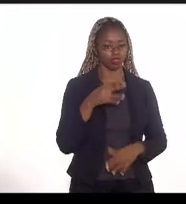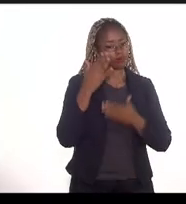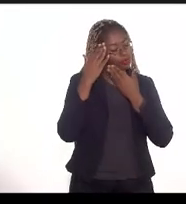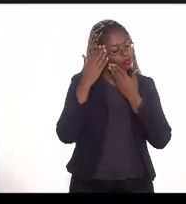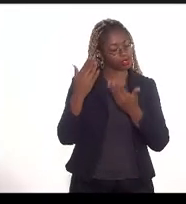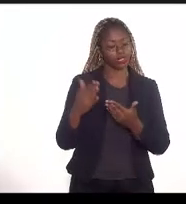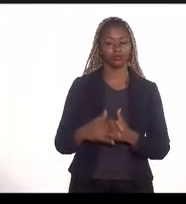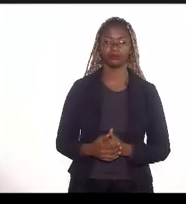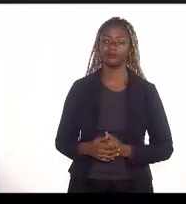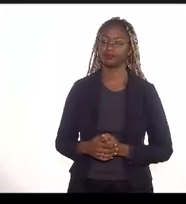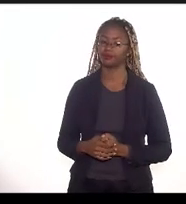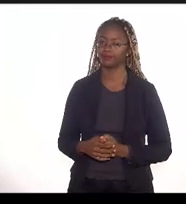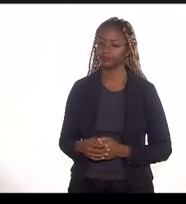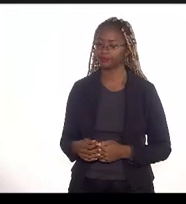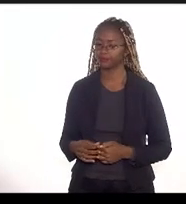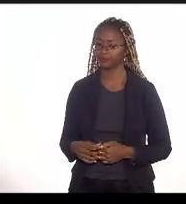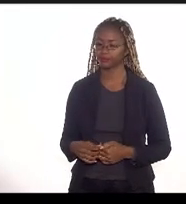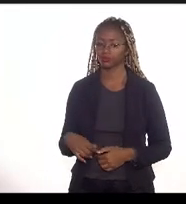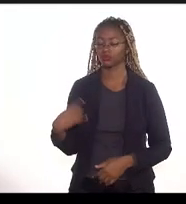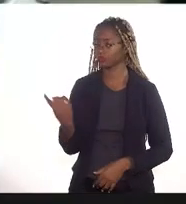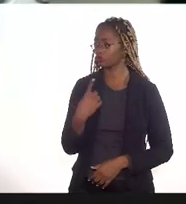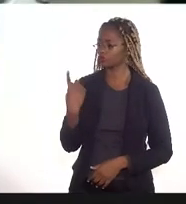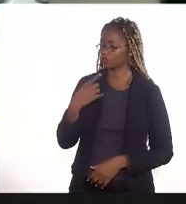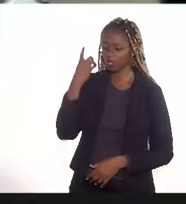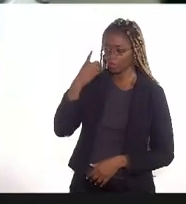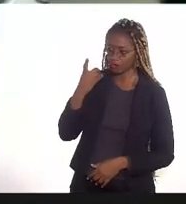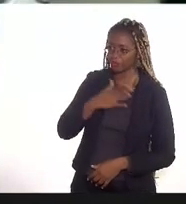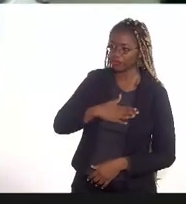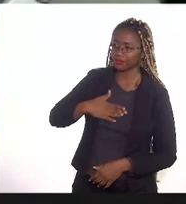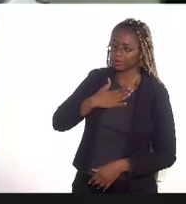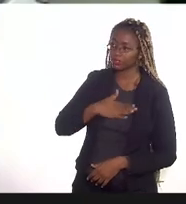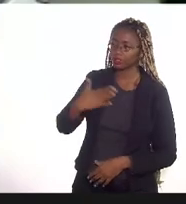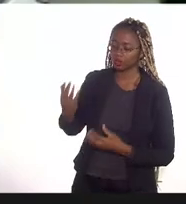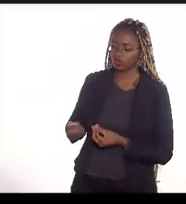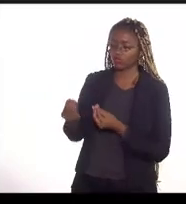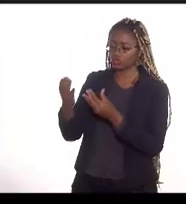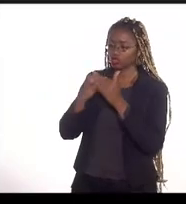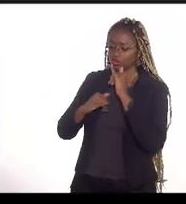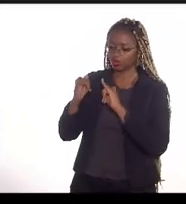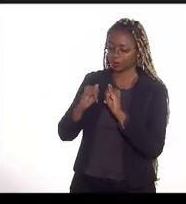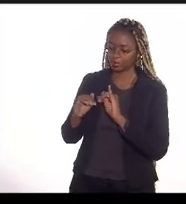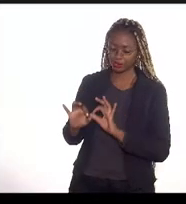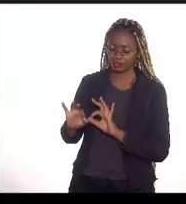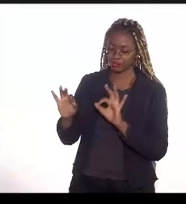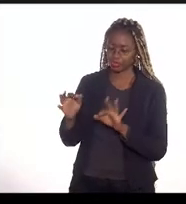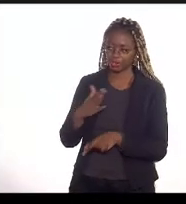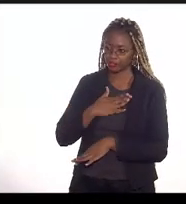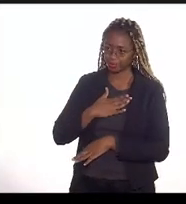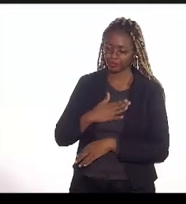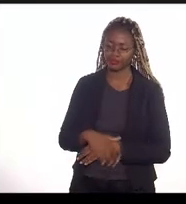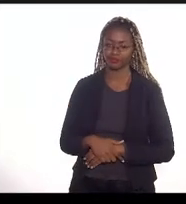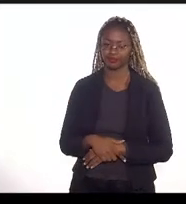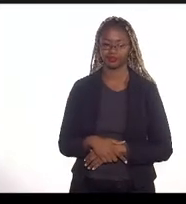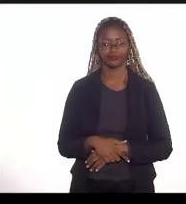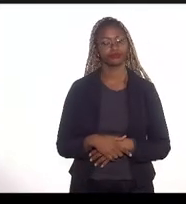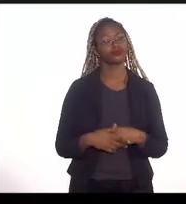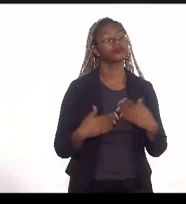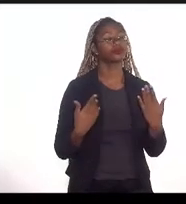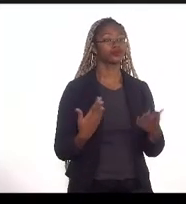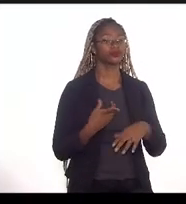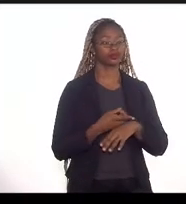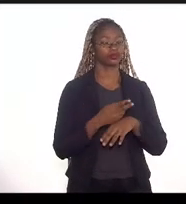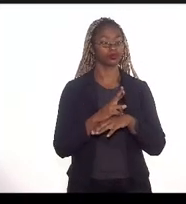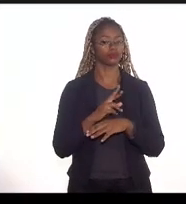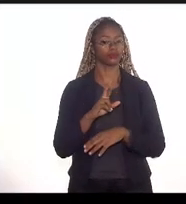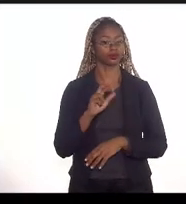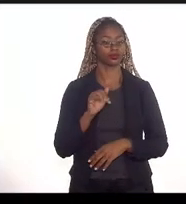obrigado. Deputado Valdec, teremos o maior prazer em ajudá-lo e prestar informações. Doutor obrigado, Rafael, é ainda?